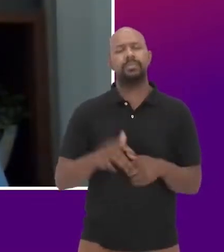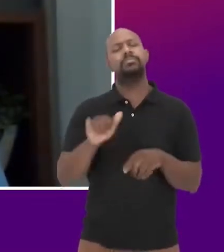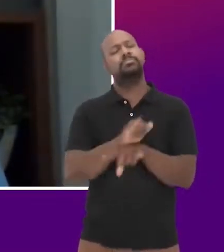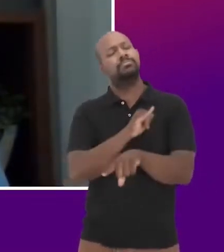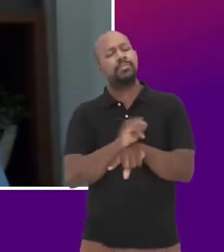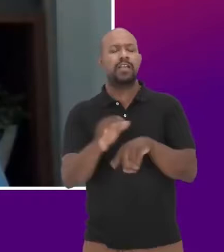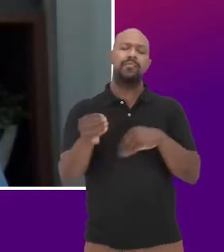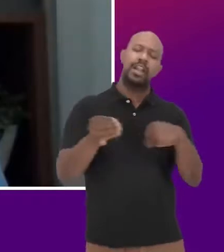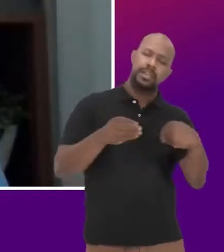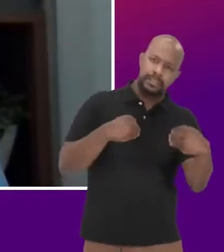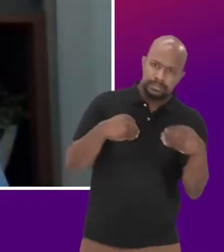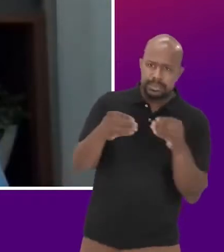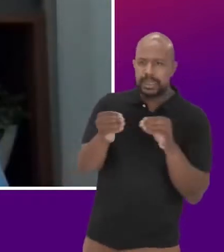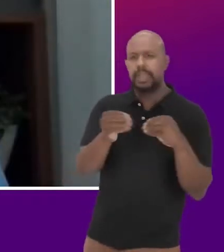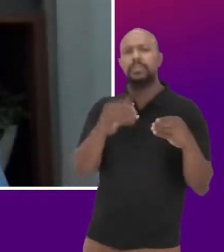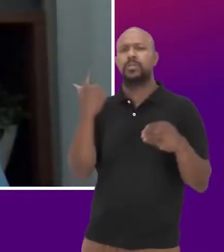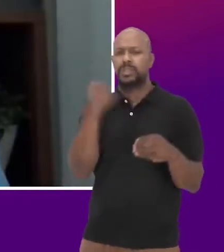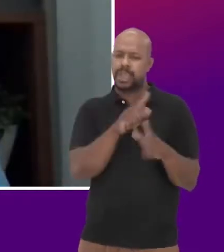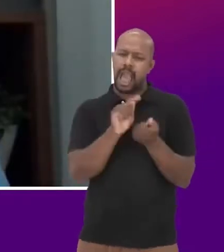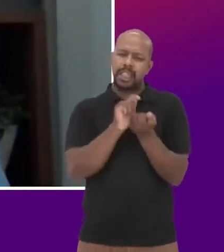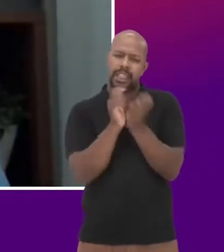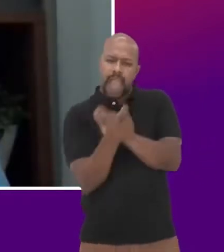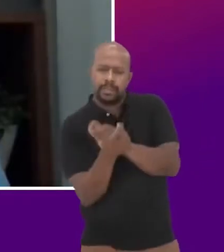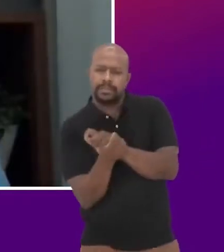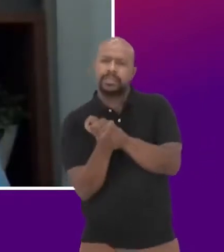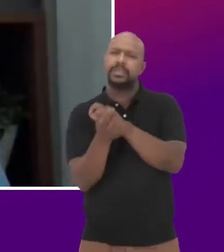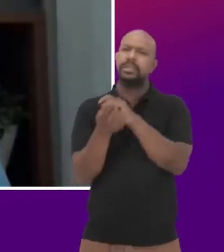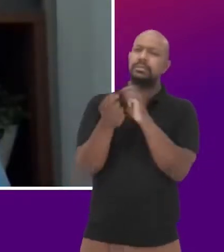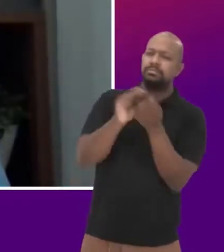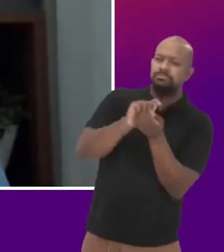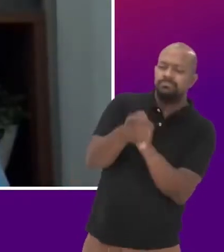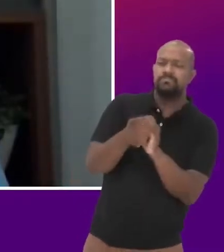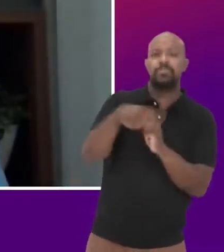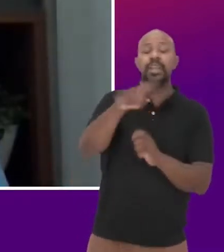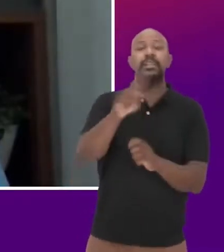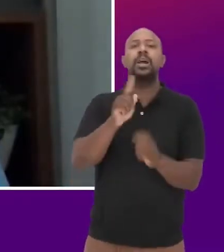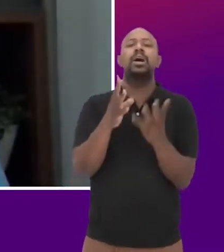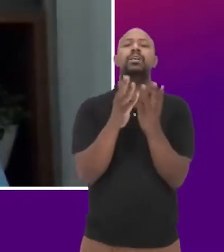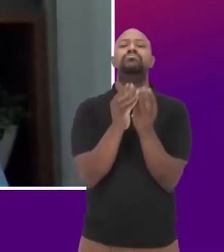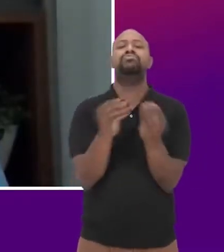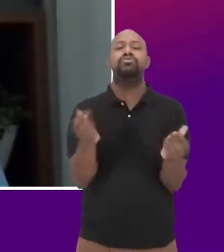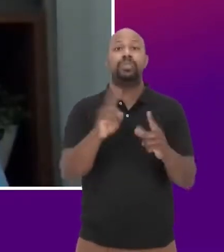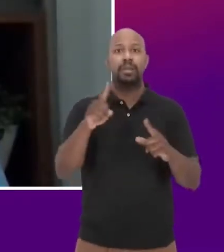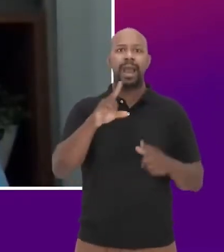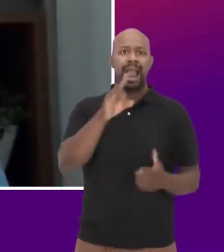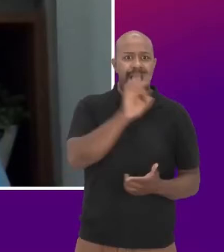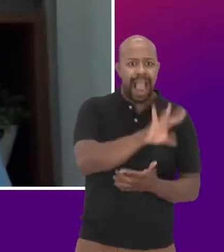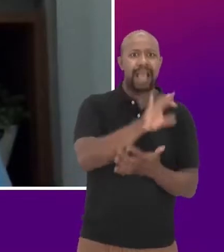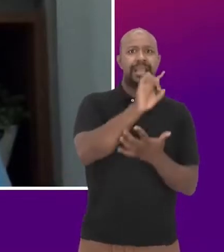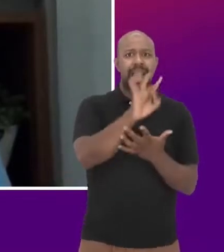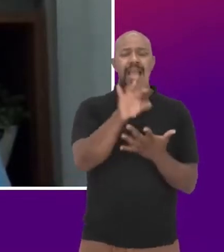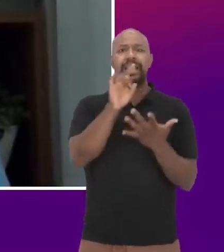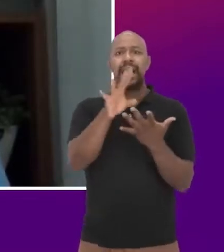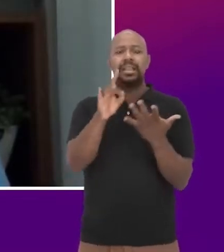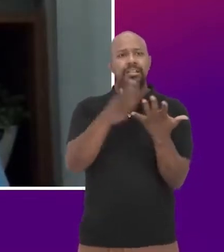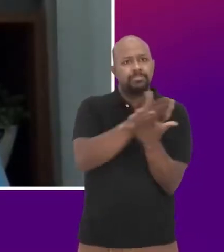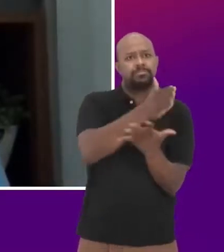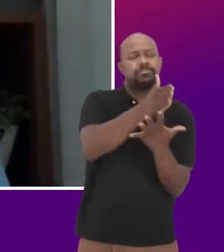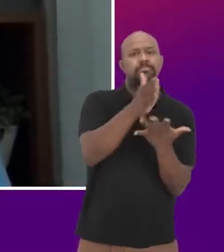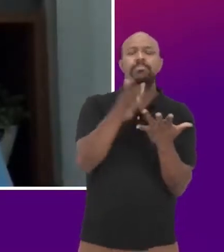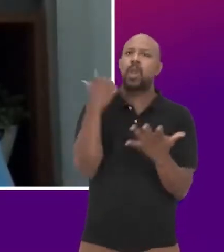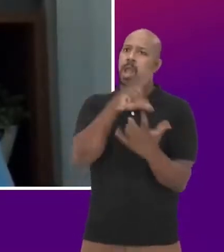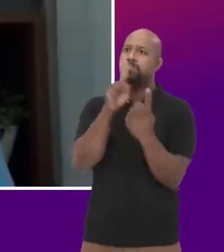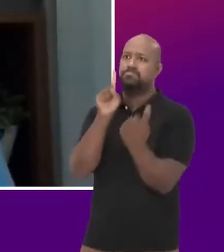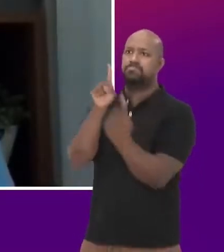Flexibilidade, para que a gente consiga adaptar as mensagens, mas não perder a característica, para que cada canal eu alcance o